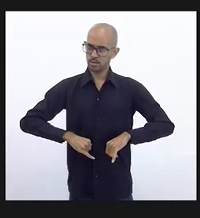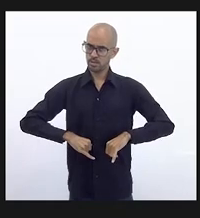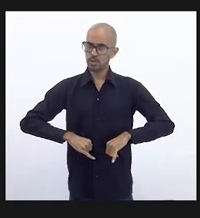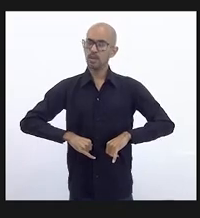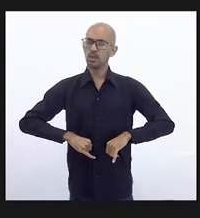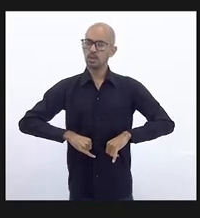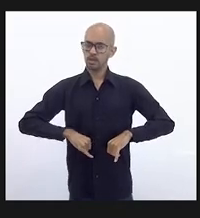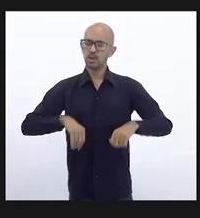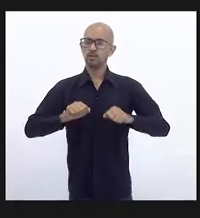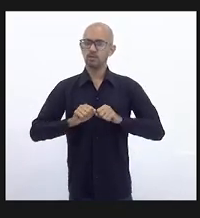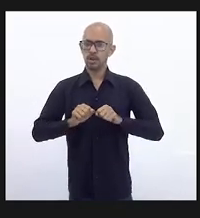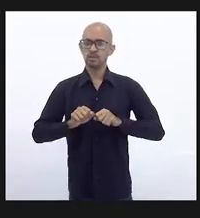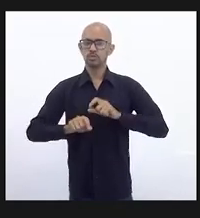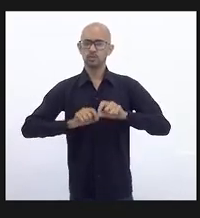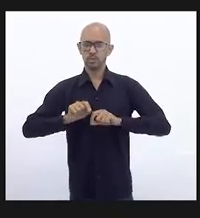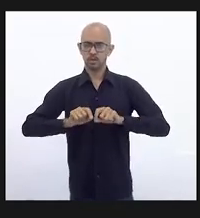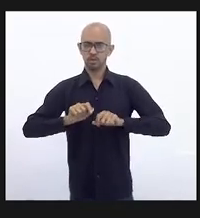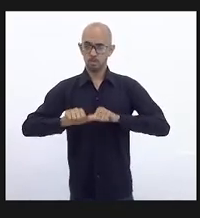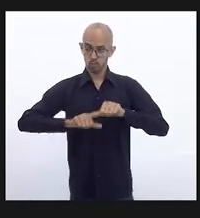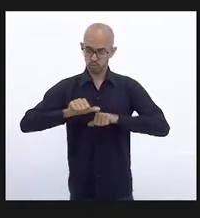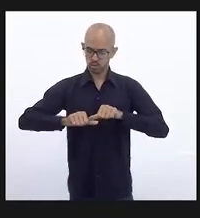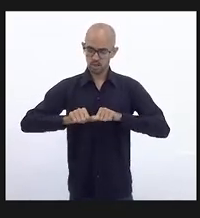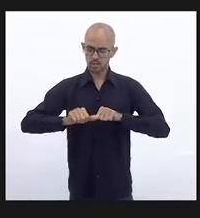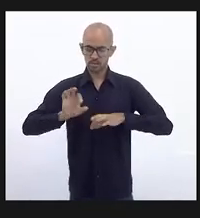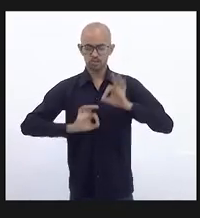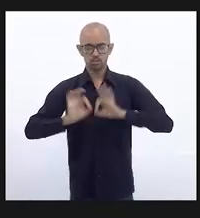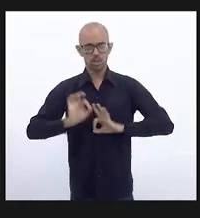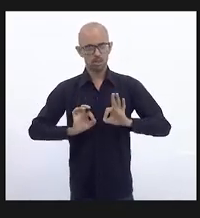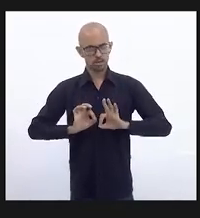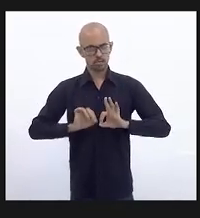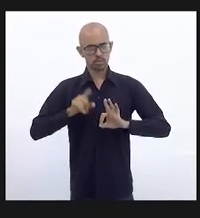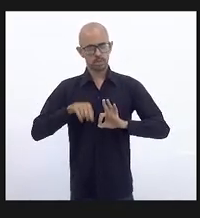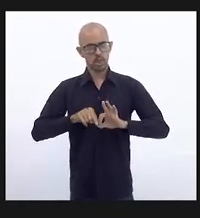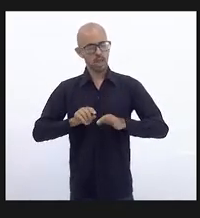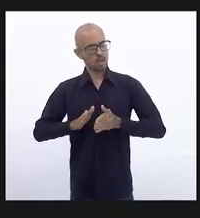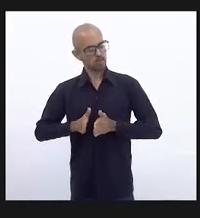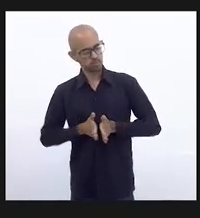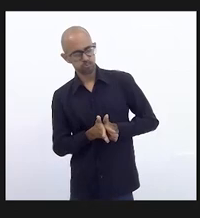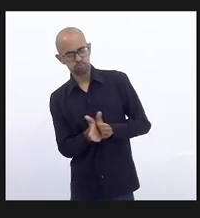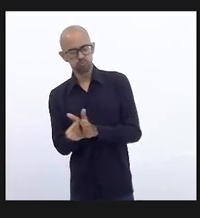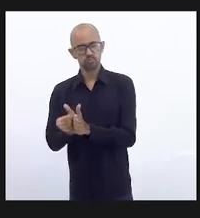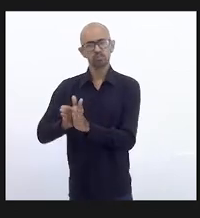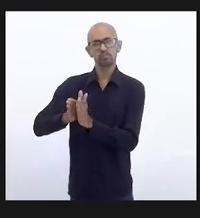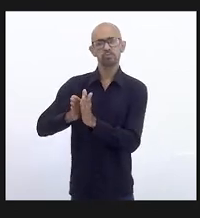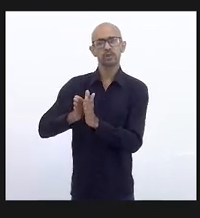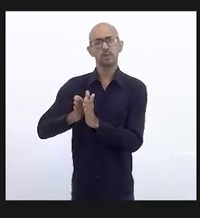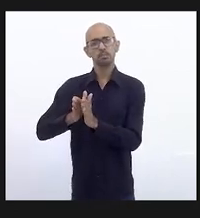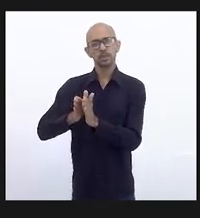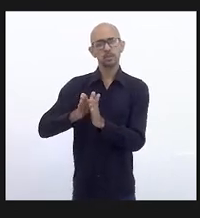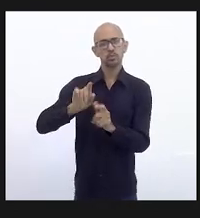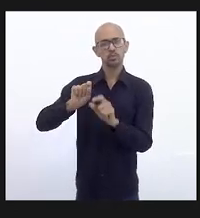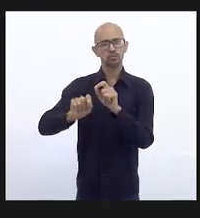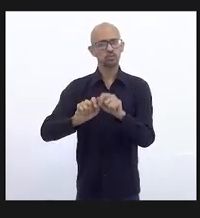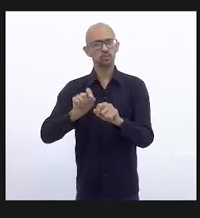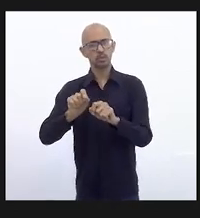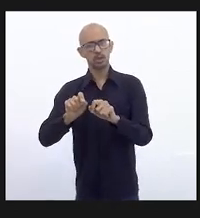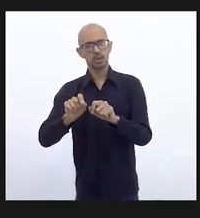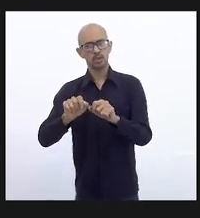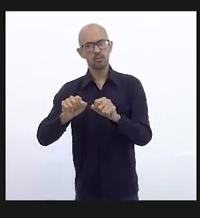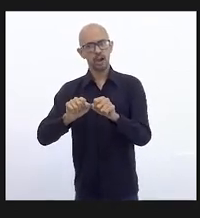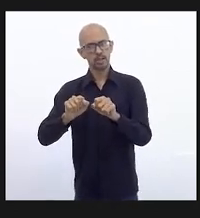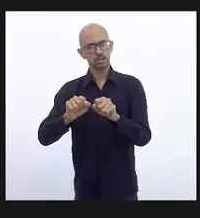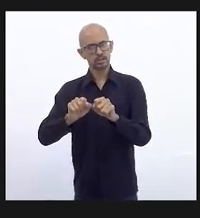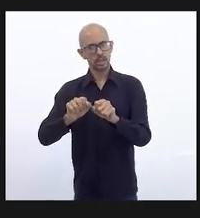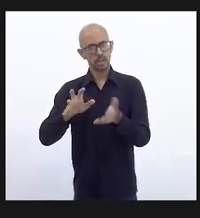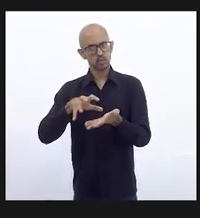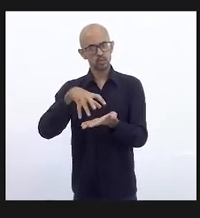leva a uma mudança de rotas, né, que é a rota que se trilhou de, através da Fundação Centro